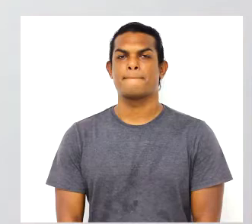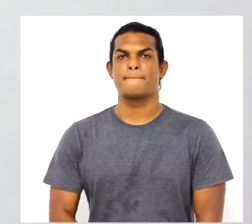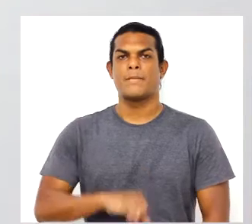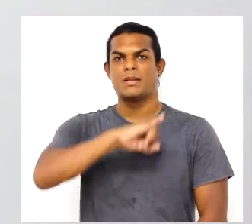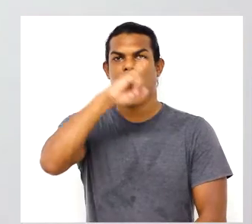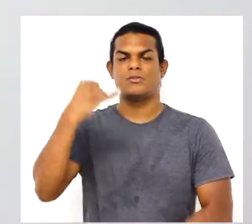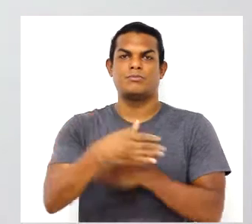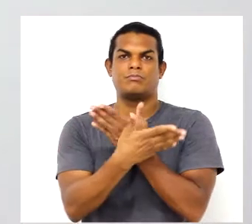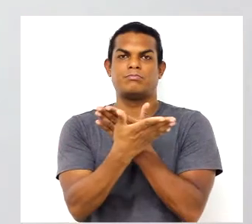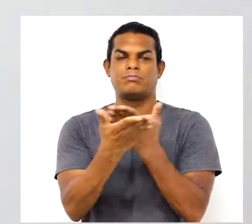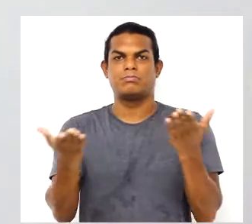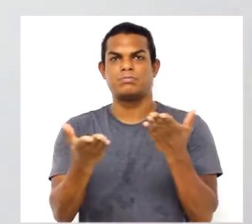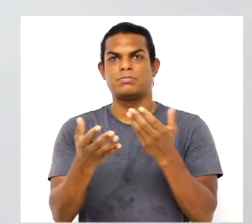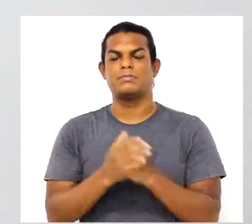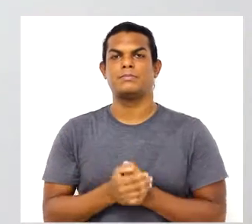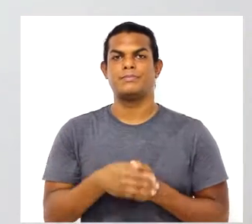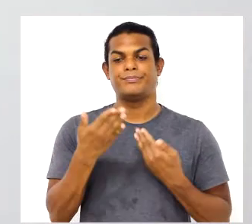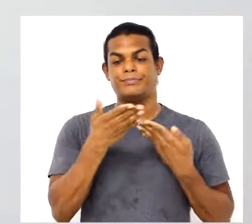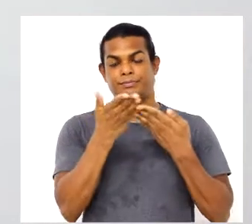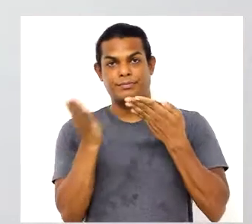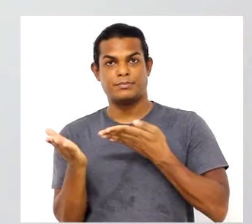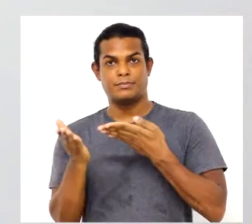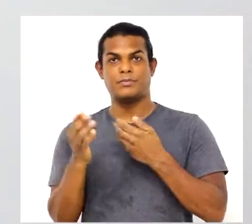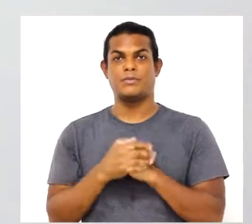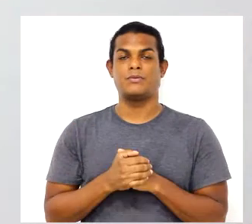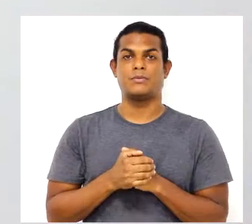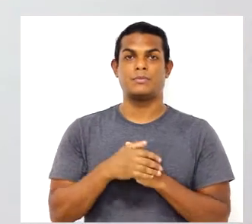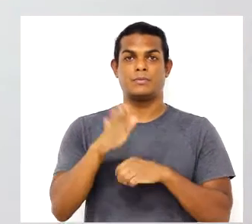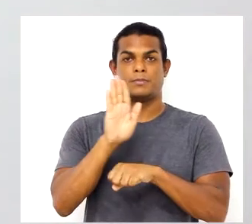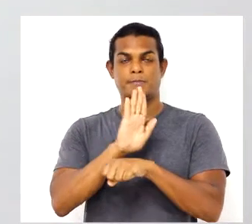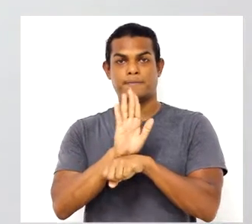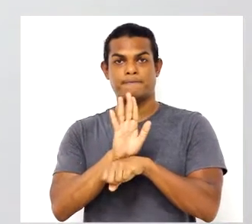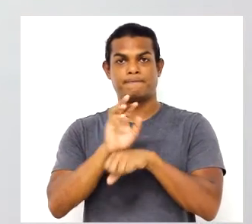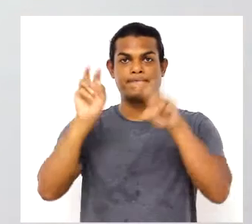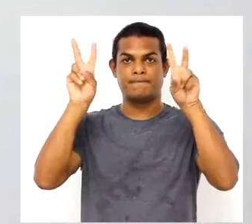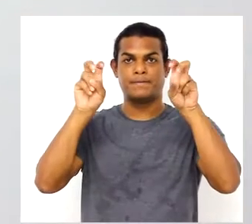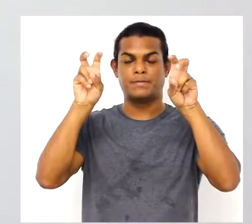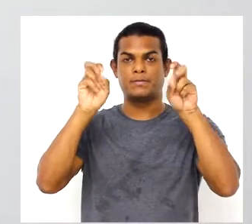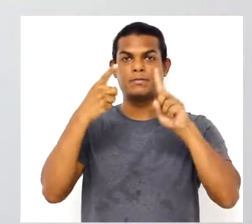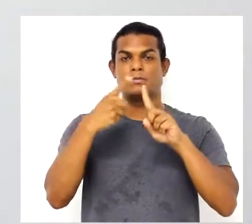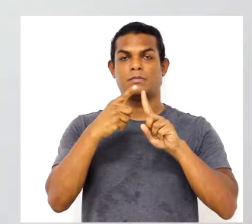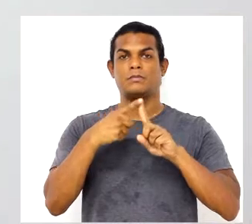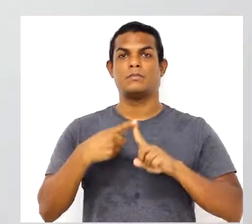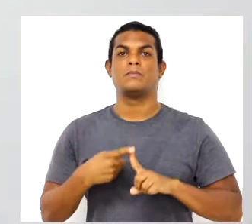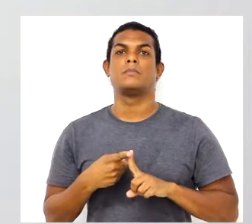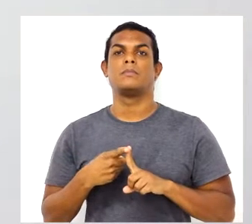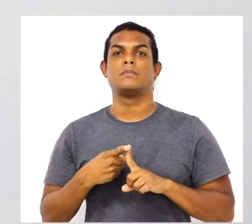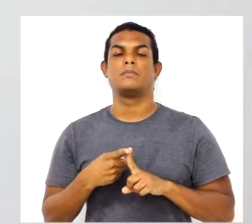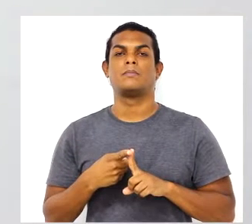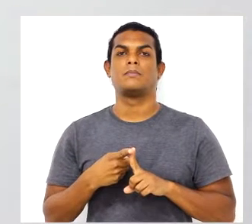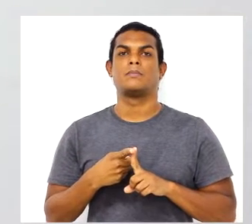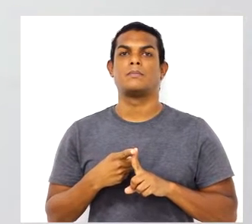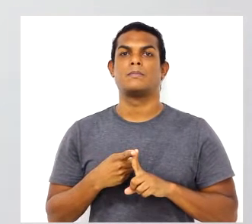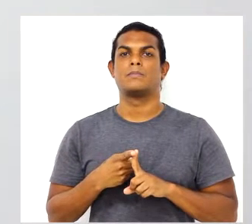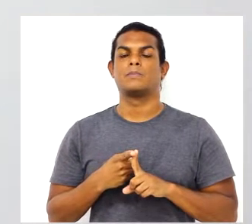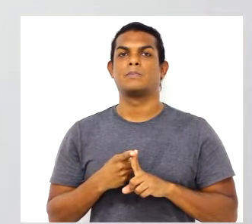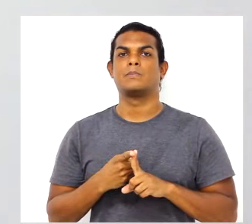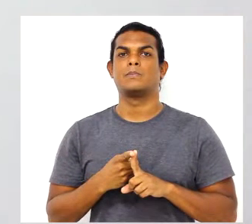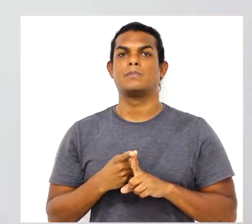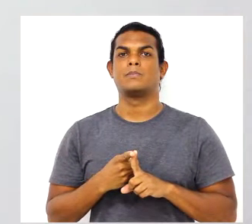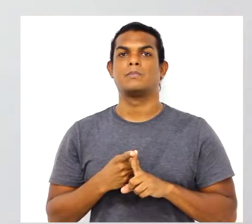Olá, estudante. Bem-vindo à videoaula da competência 1, que é